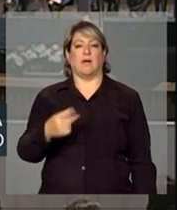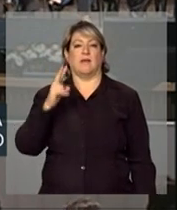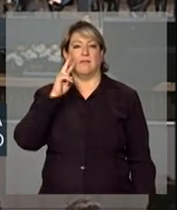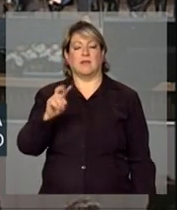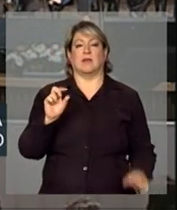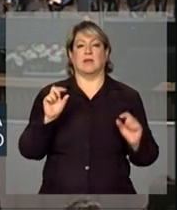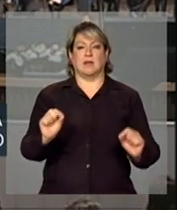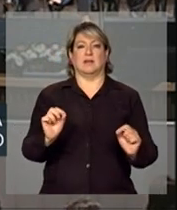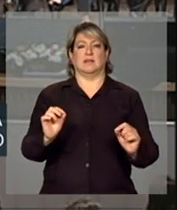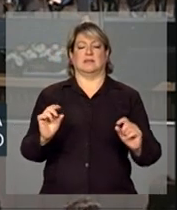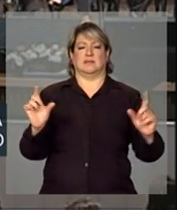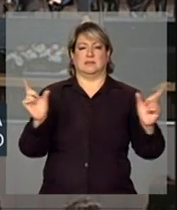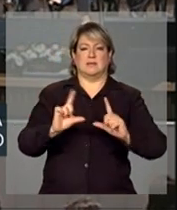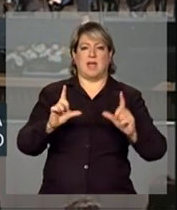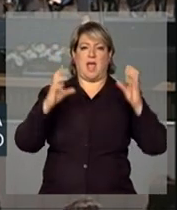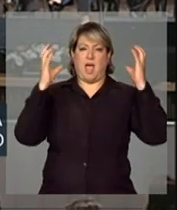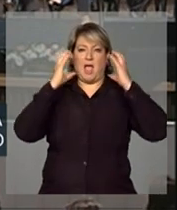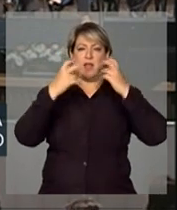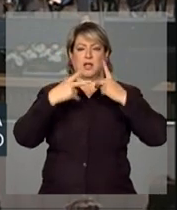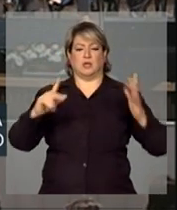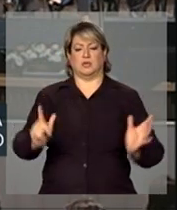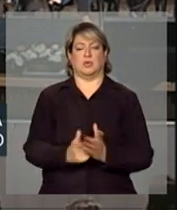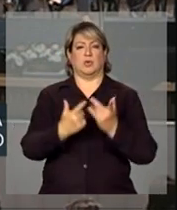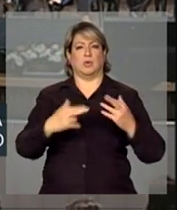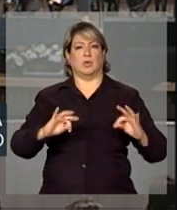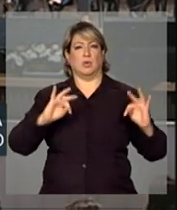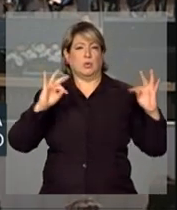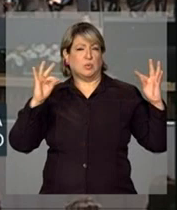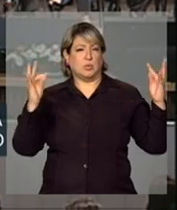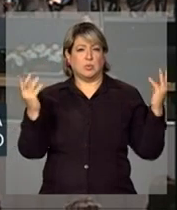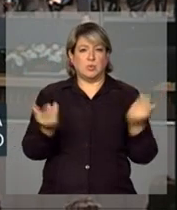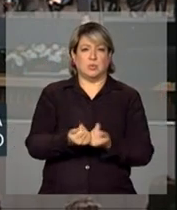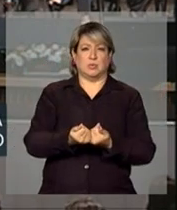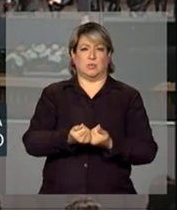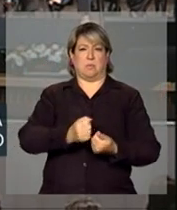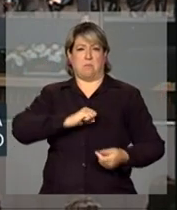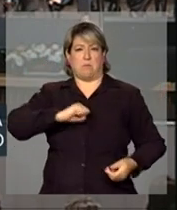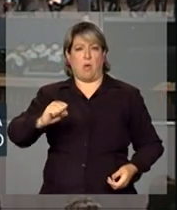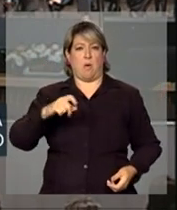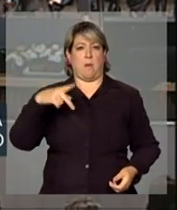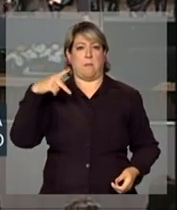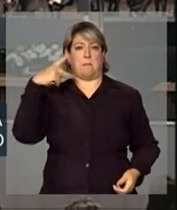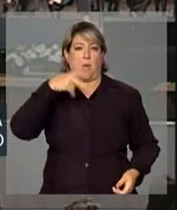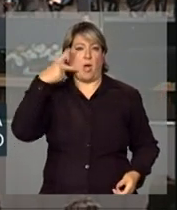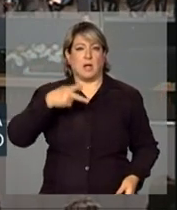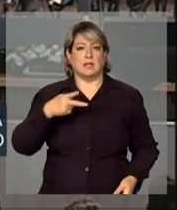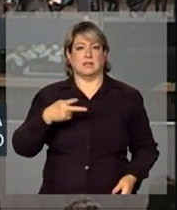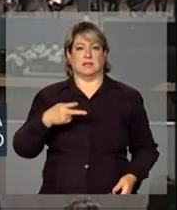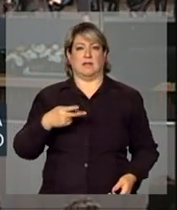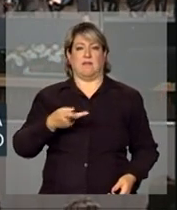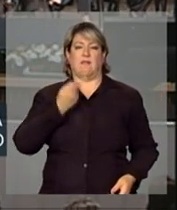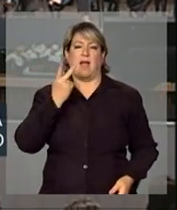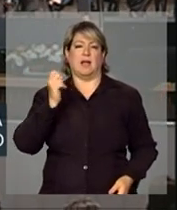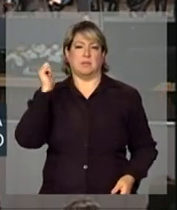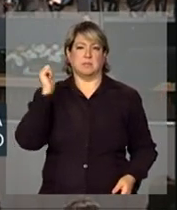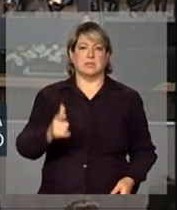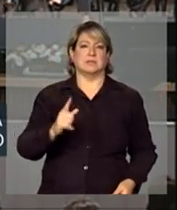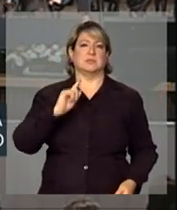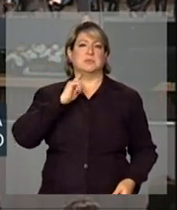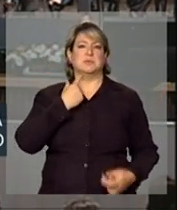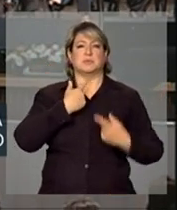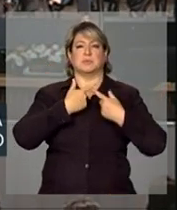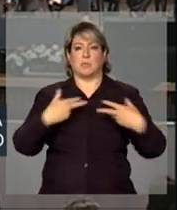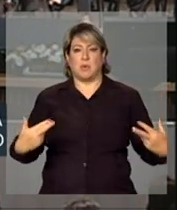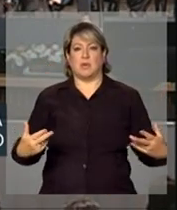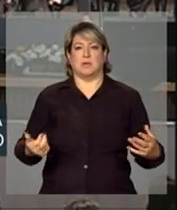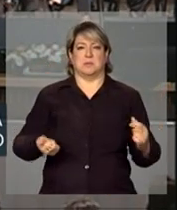parte dos meios de comunicação, um ataque frontal à política, aos políticos, um ataque frontal a tudo aquilo que